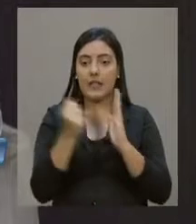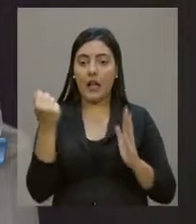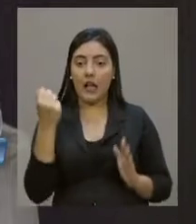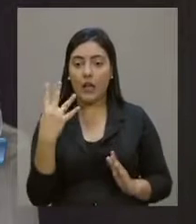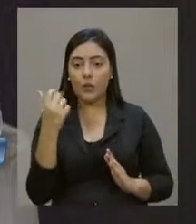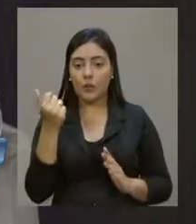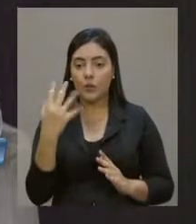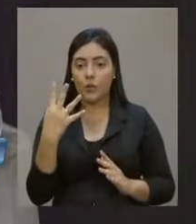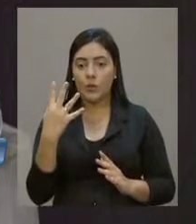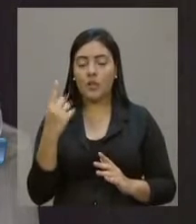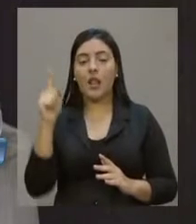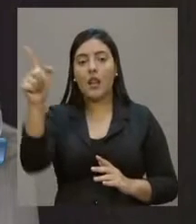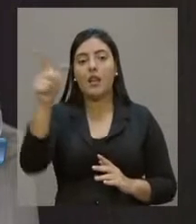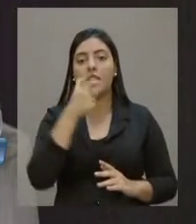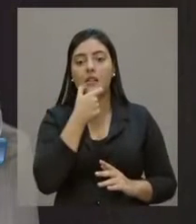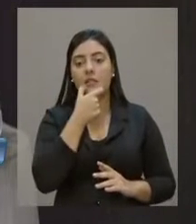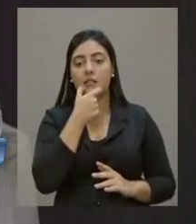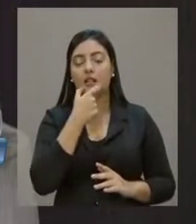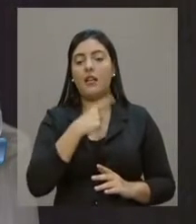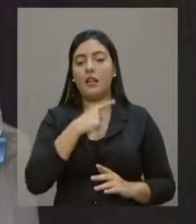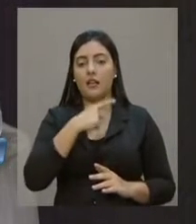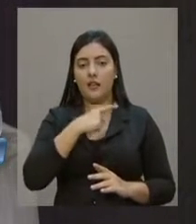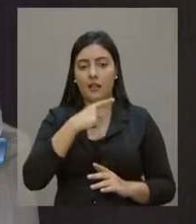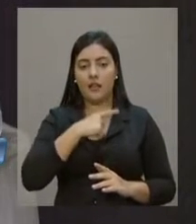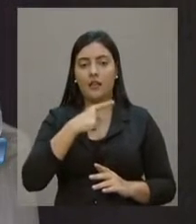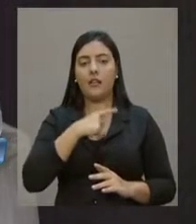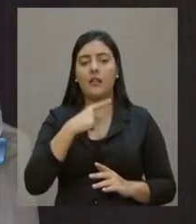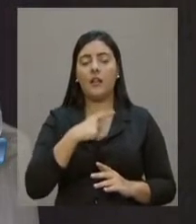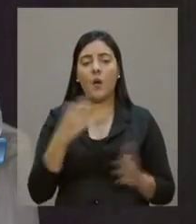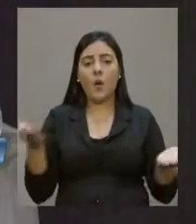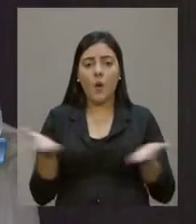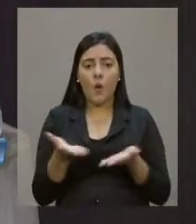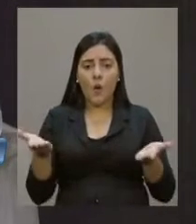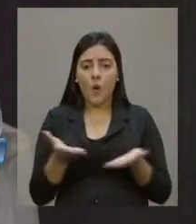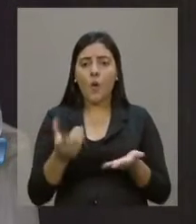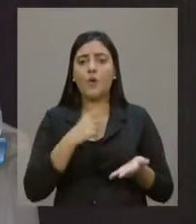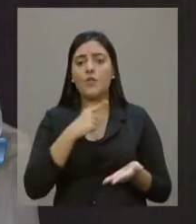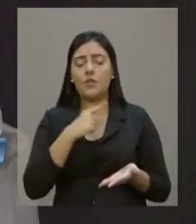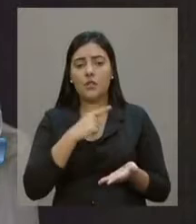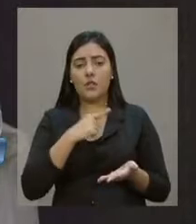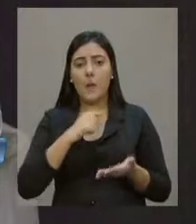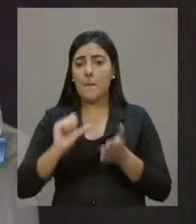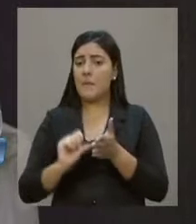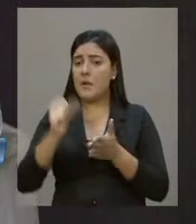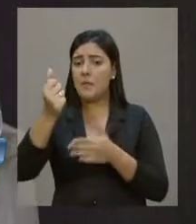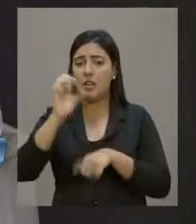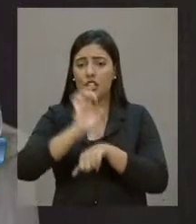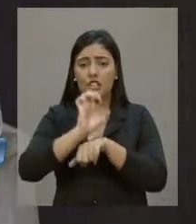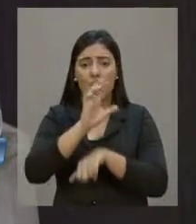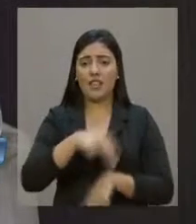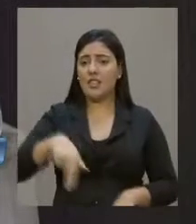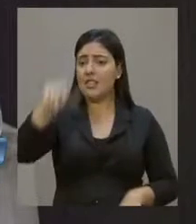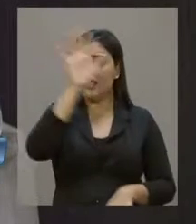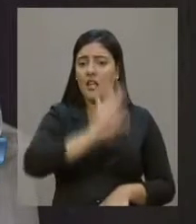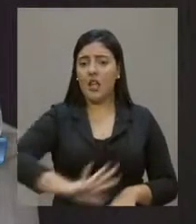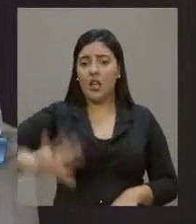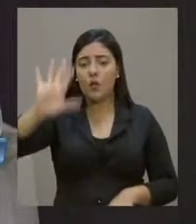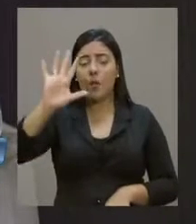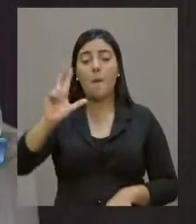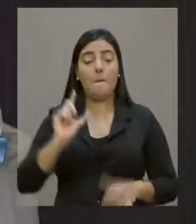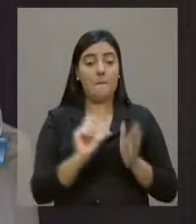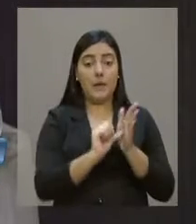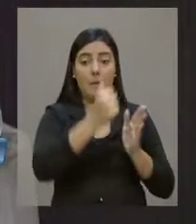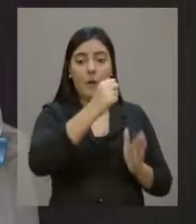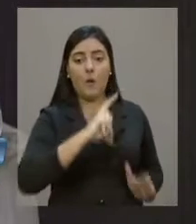né, na Inglaterra, você vai ter grandes universidades que hoje, inclusive, né, o primeiro Estado nacional europeu foi o Estado